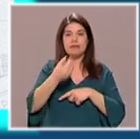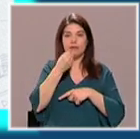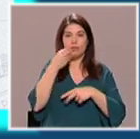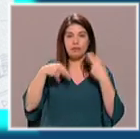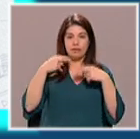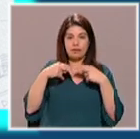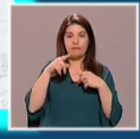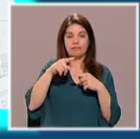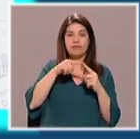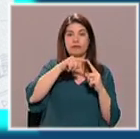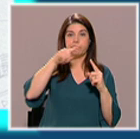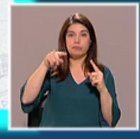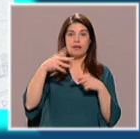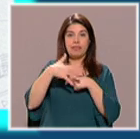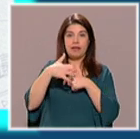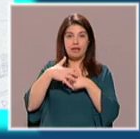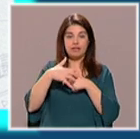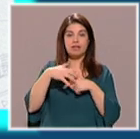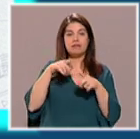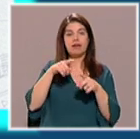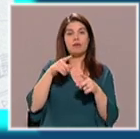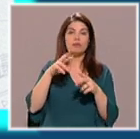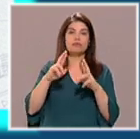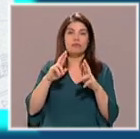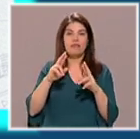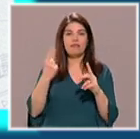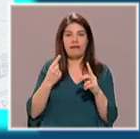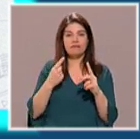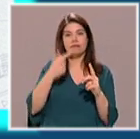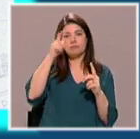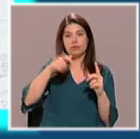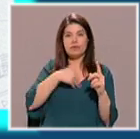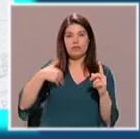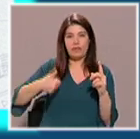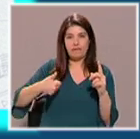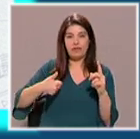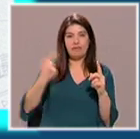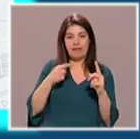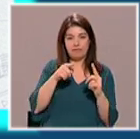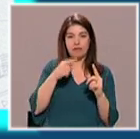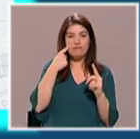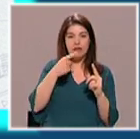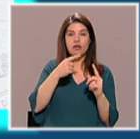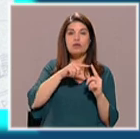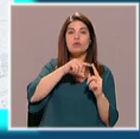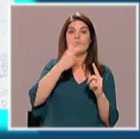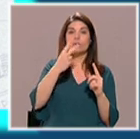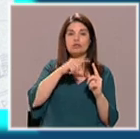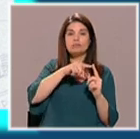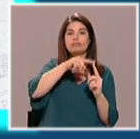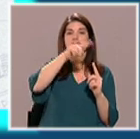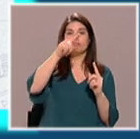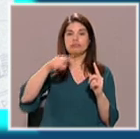barra laranja diz respeito à concentração esperada num indivíduo saudável. E verificamos duas curvas, uma representada